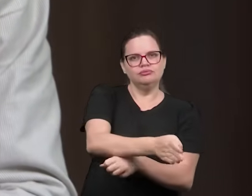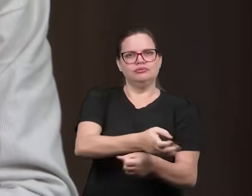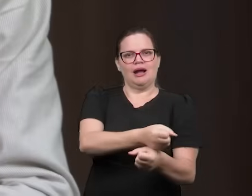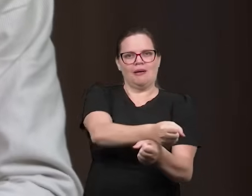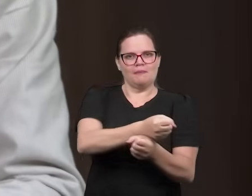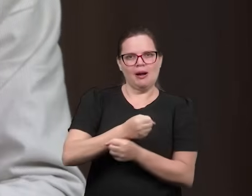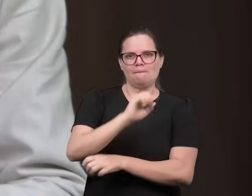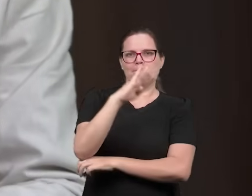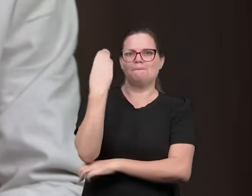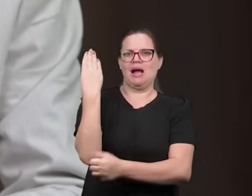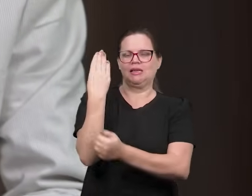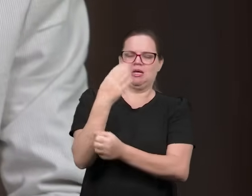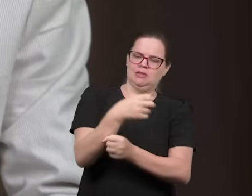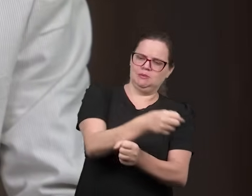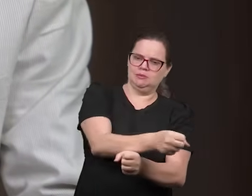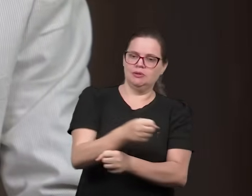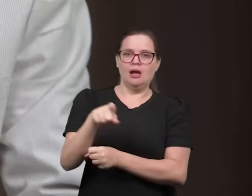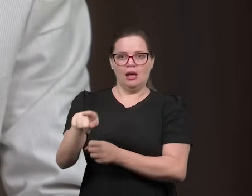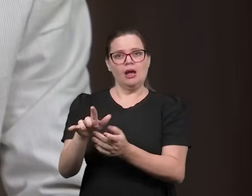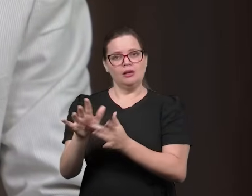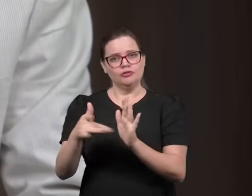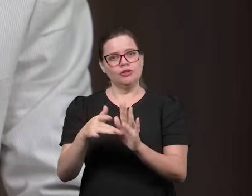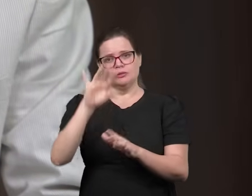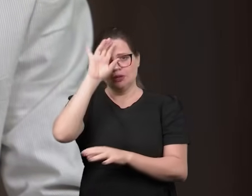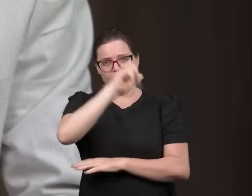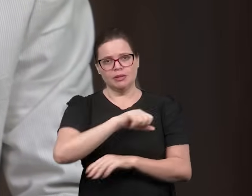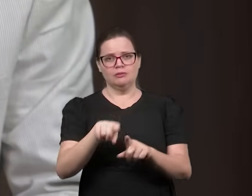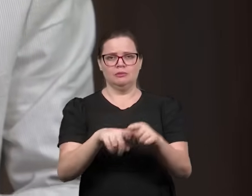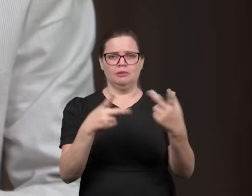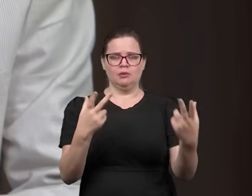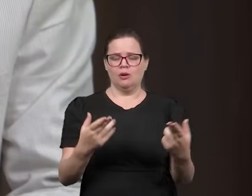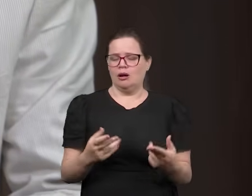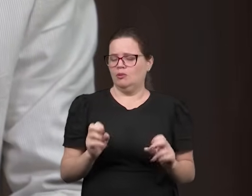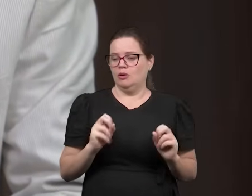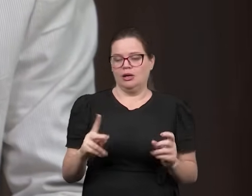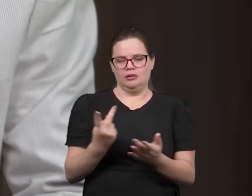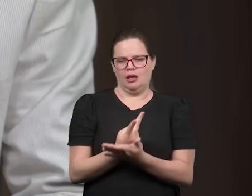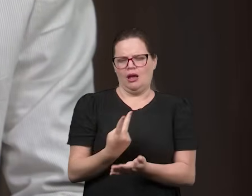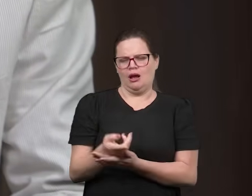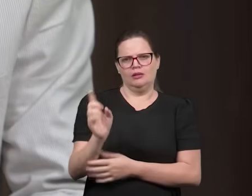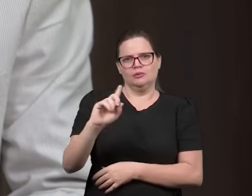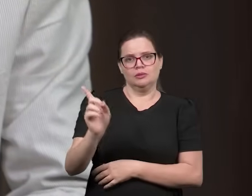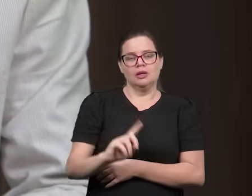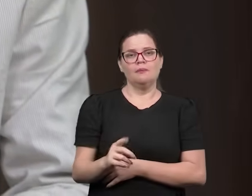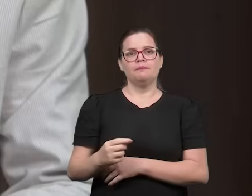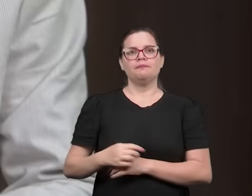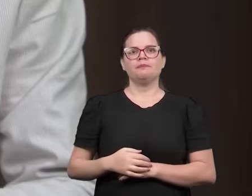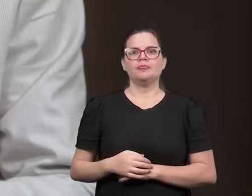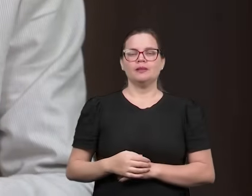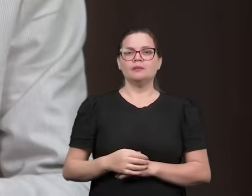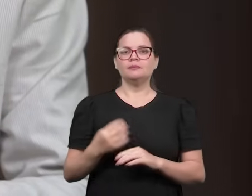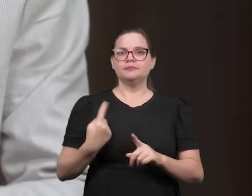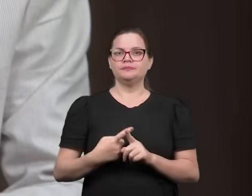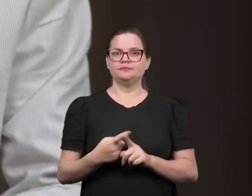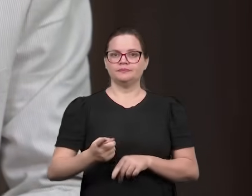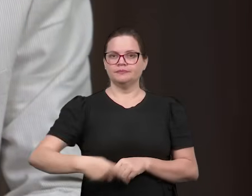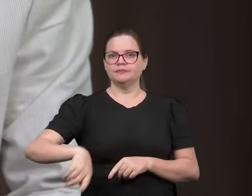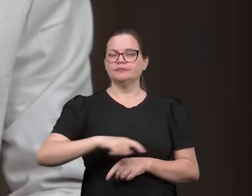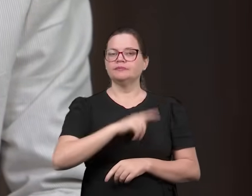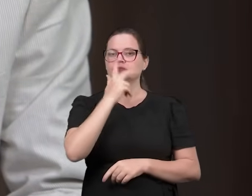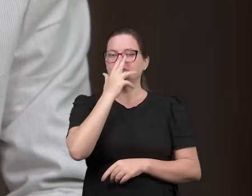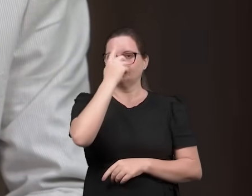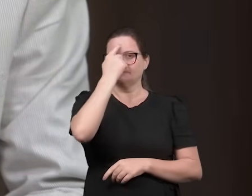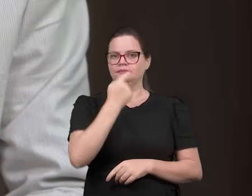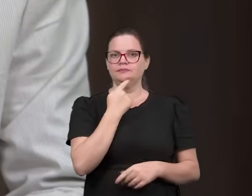Se aqueles herdaram o mesmo talento, a mesma aptidão